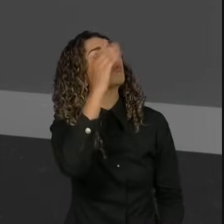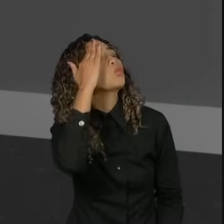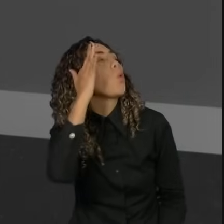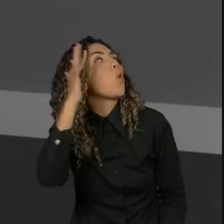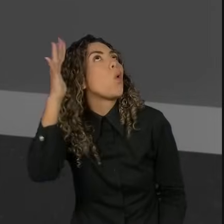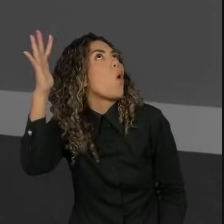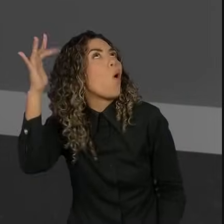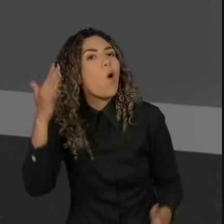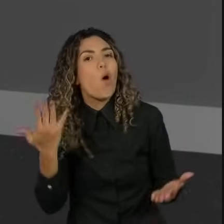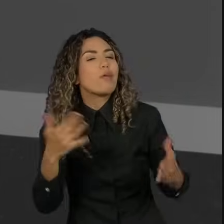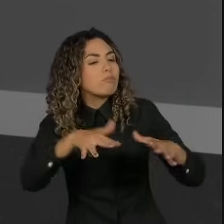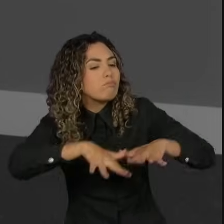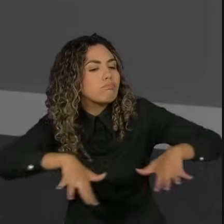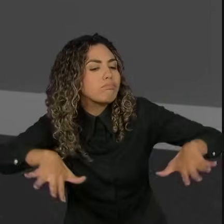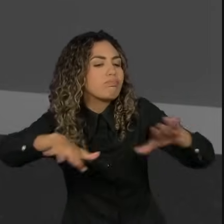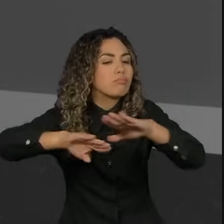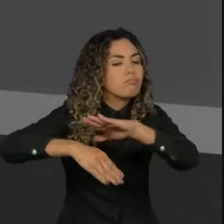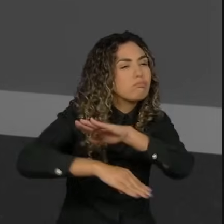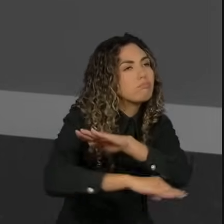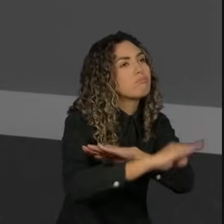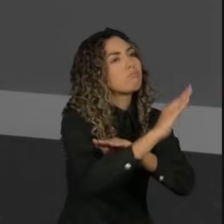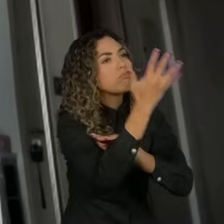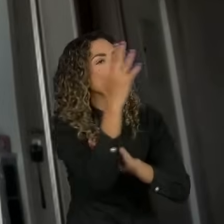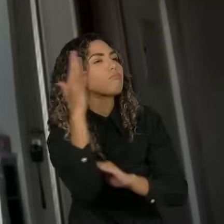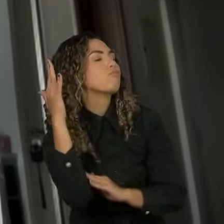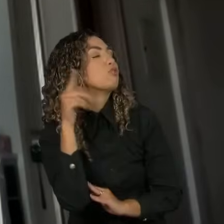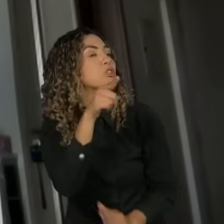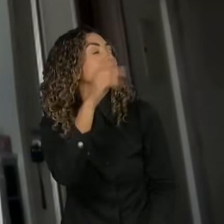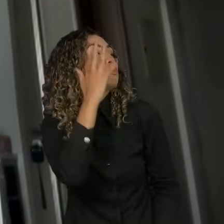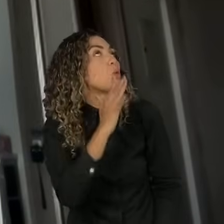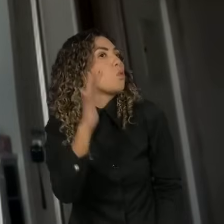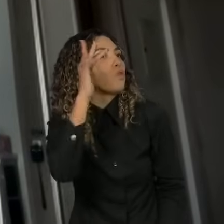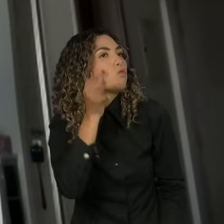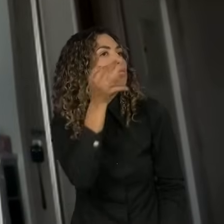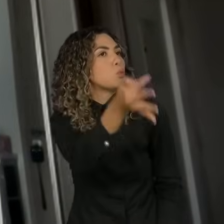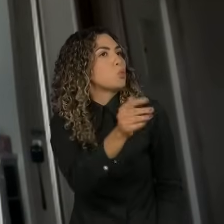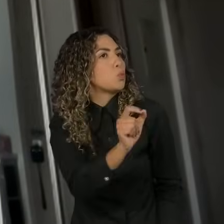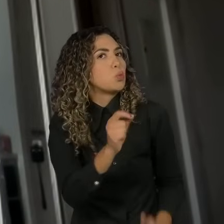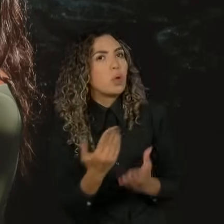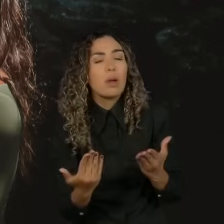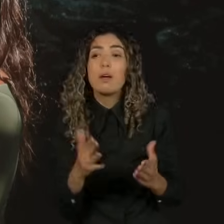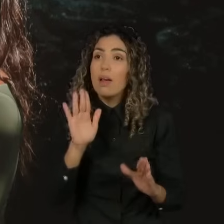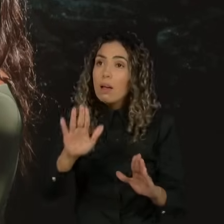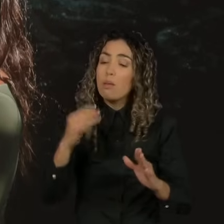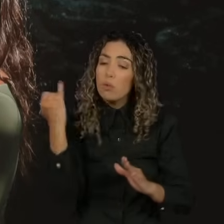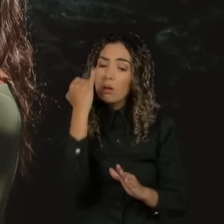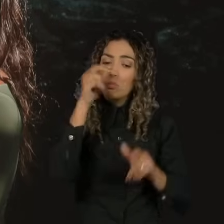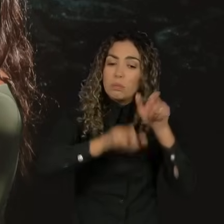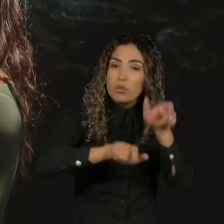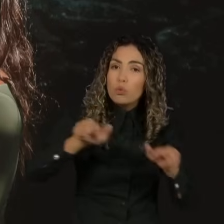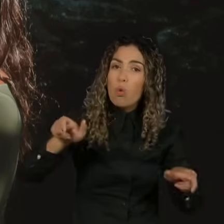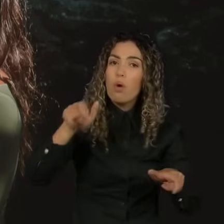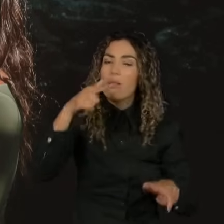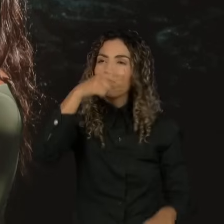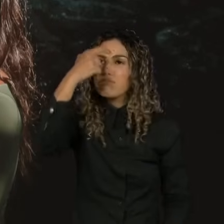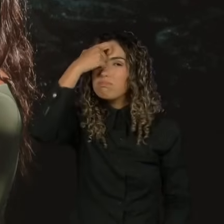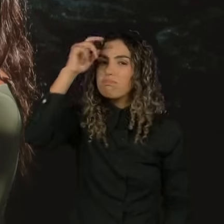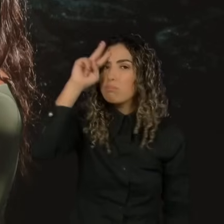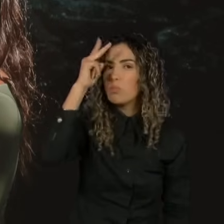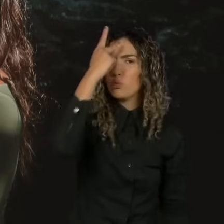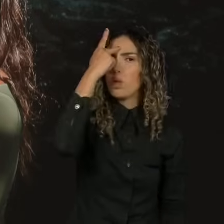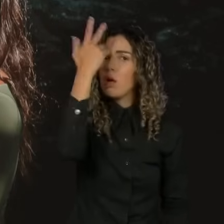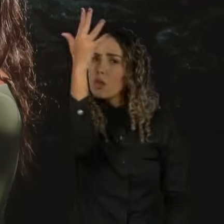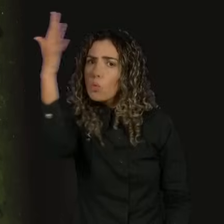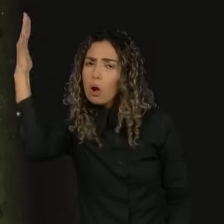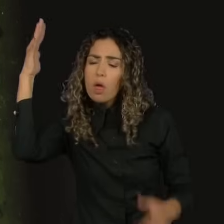aos ambientes naturais e às espécies? Que as pessoas consigam se ver como parte da natureza. E é isso que vai trazer mudanças significativas